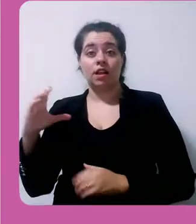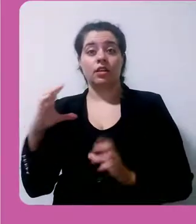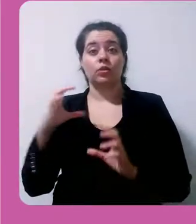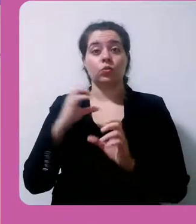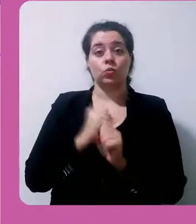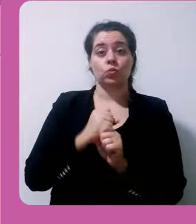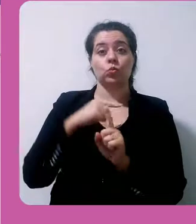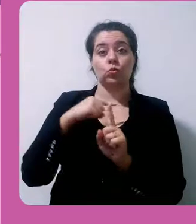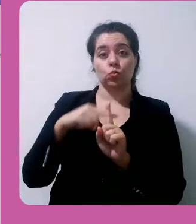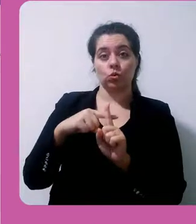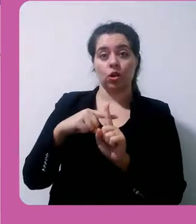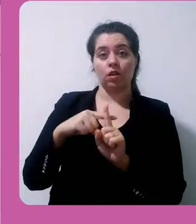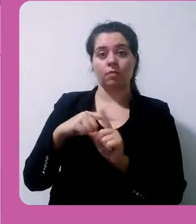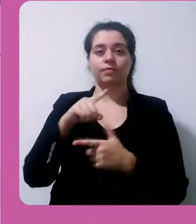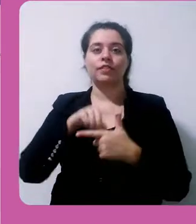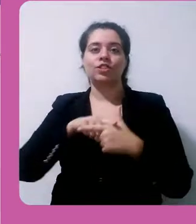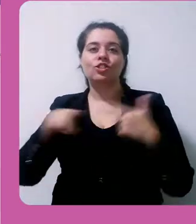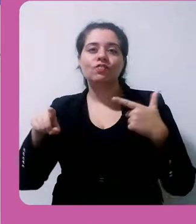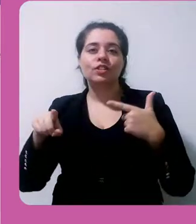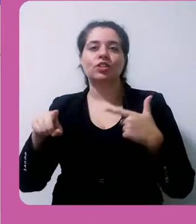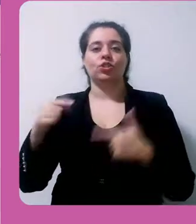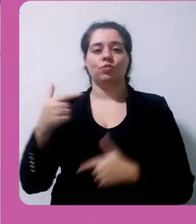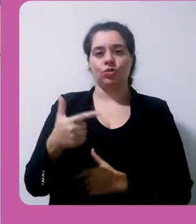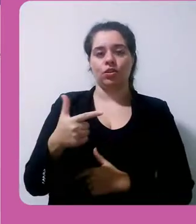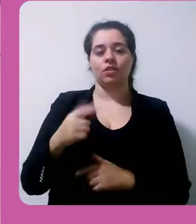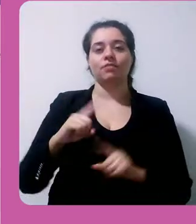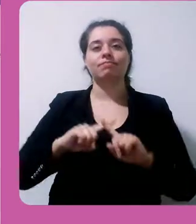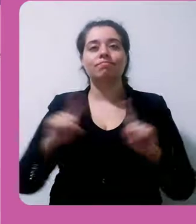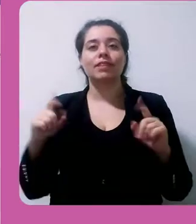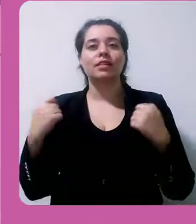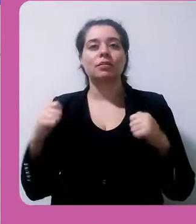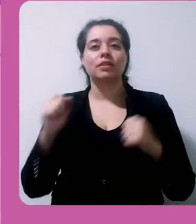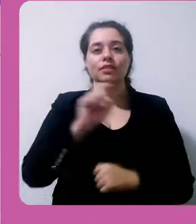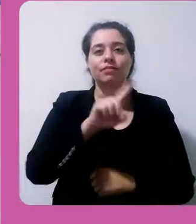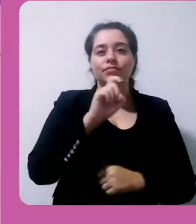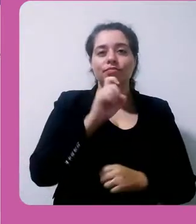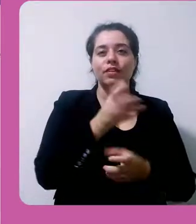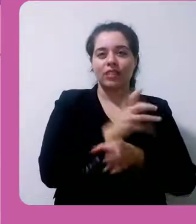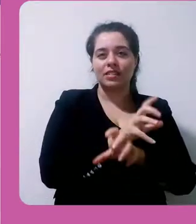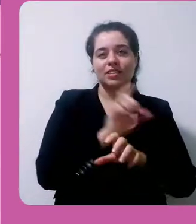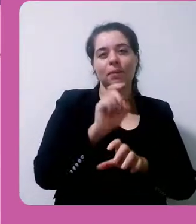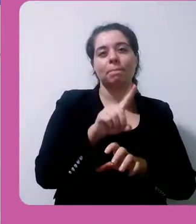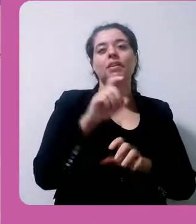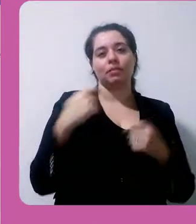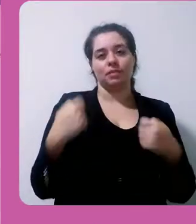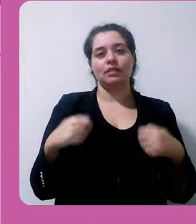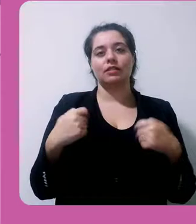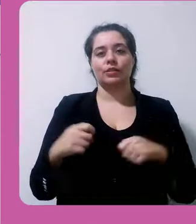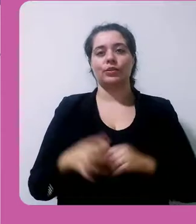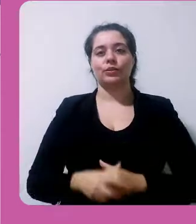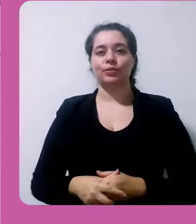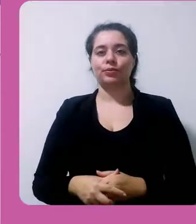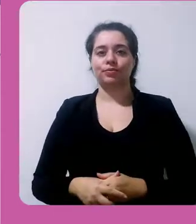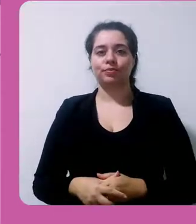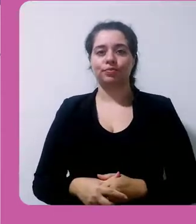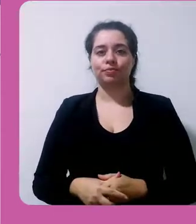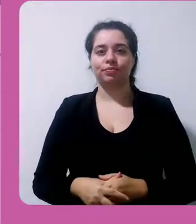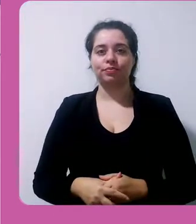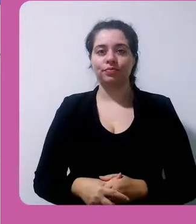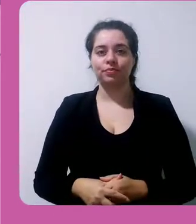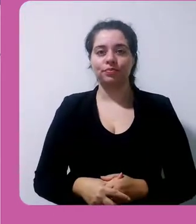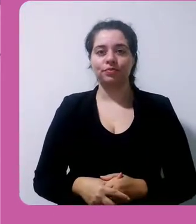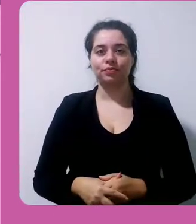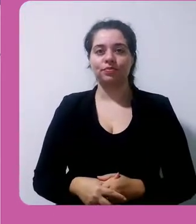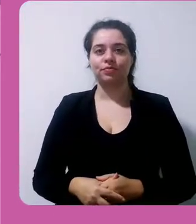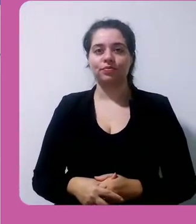divide por 2. Só que eu preciso marcar a opção desconsiderar notas vazias.